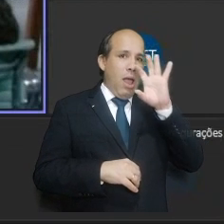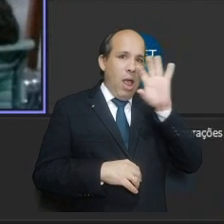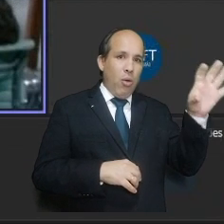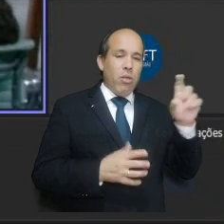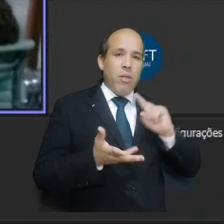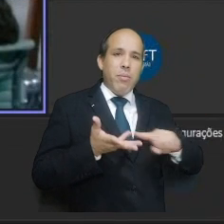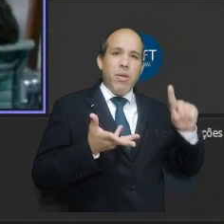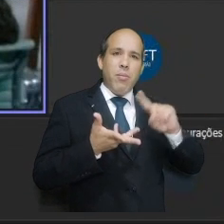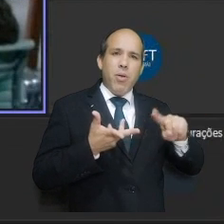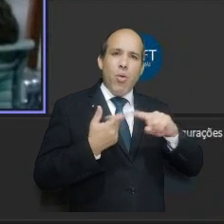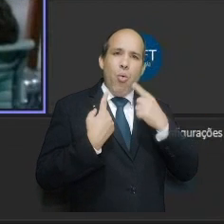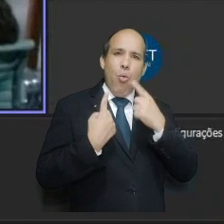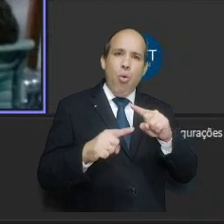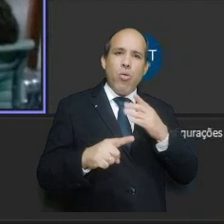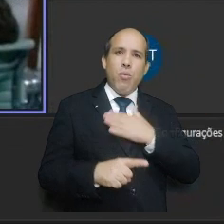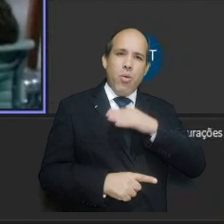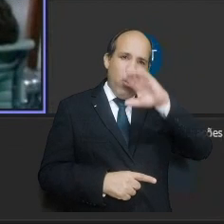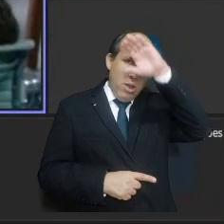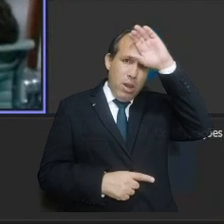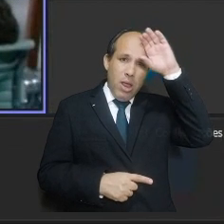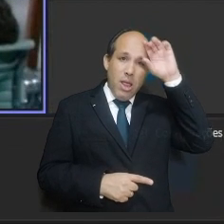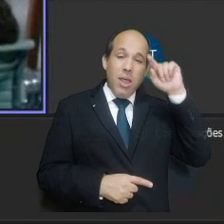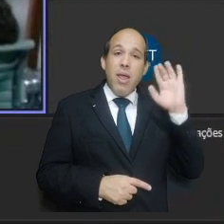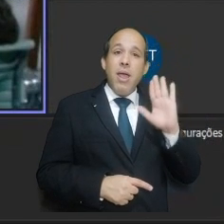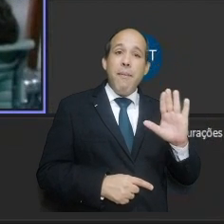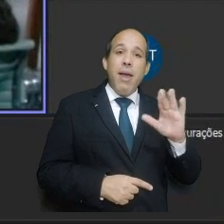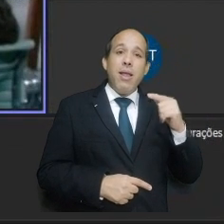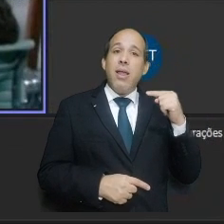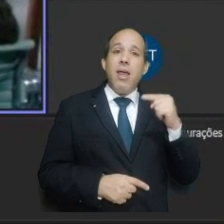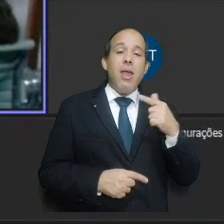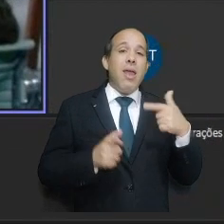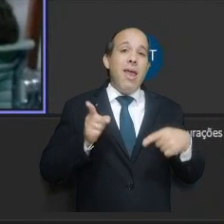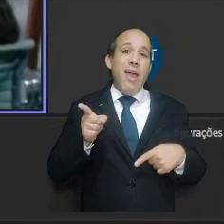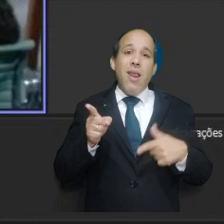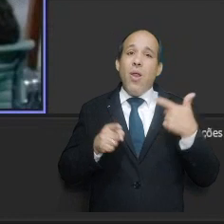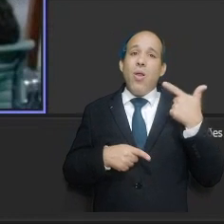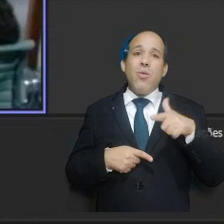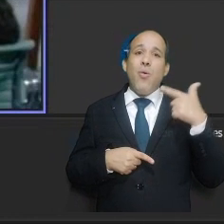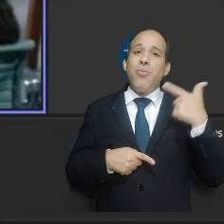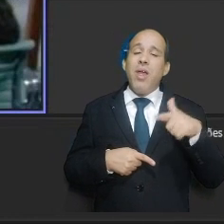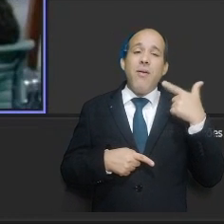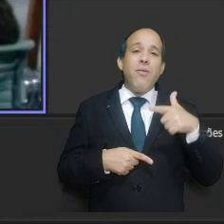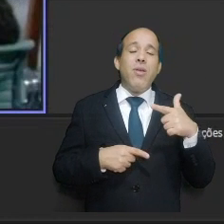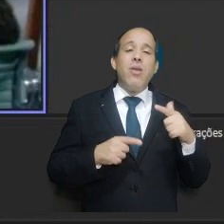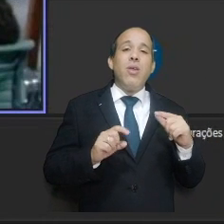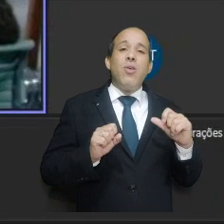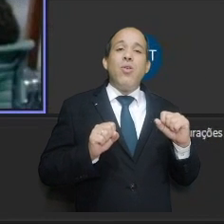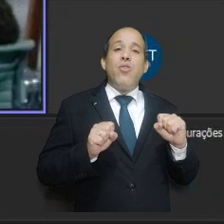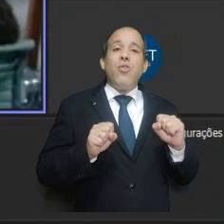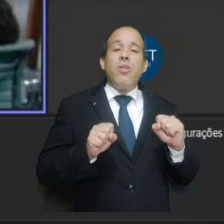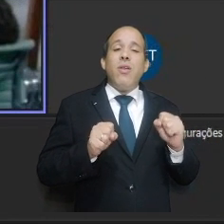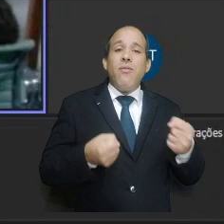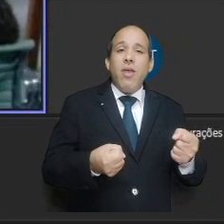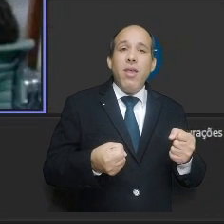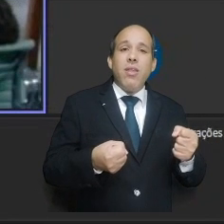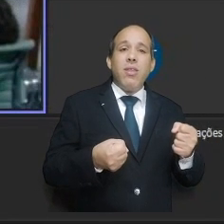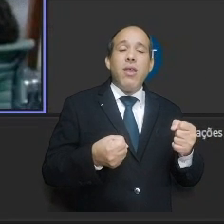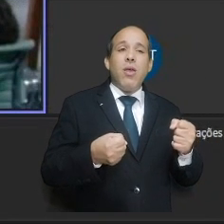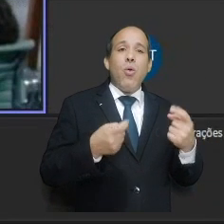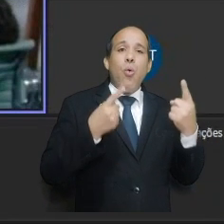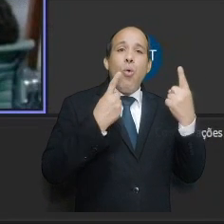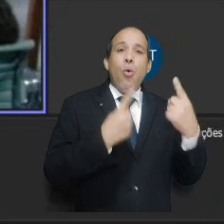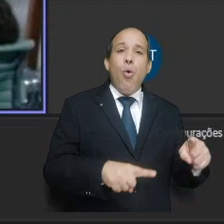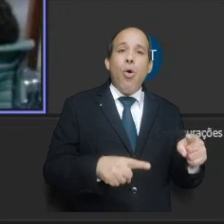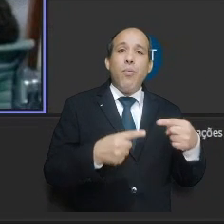uma ata dizendo essas atrocidades do meu cliente, sem que ele tenha exercido, sem que ele tenha sido